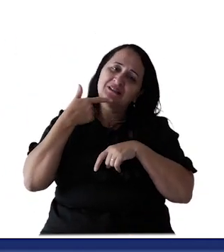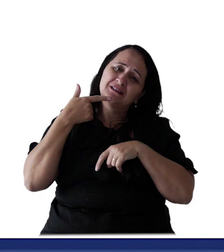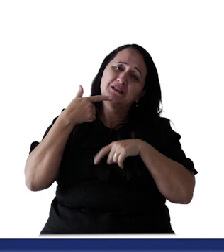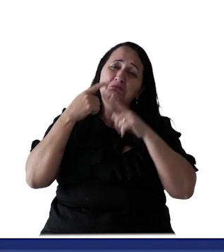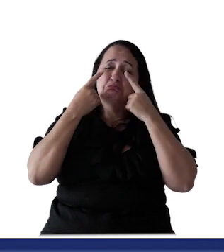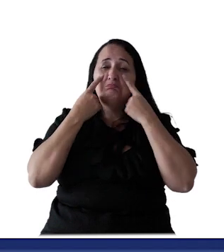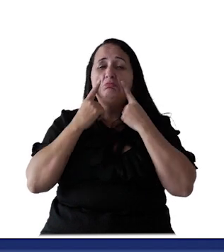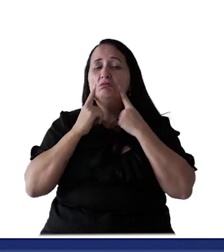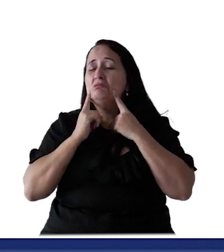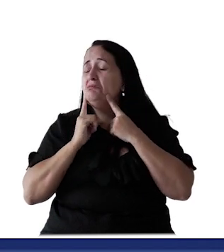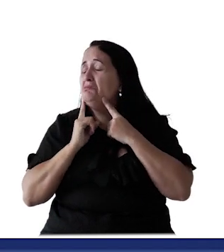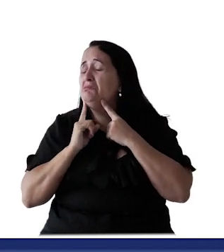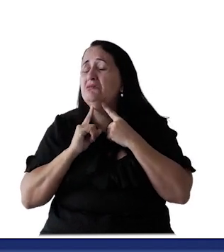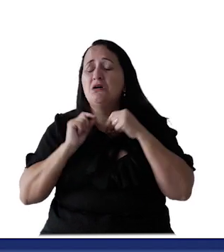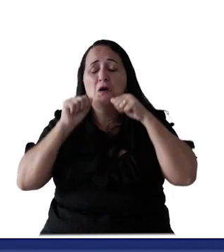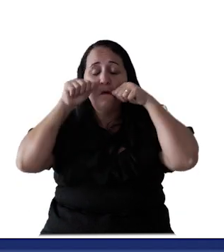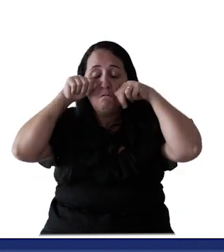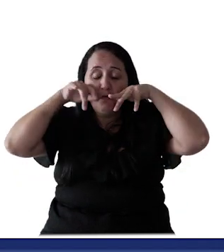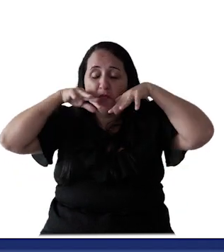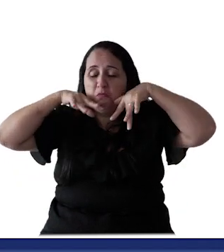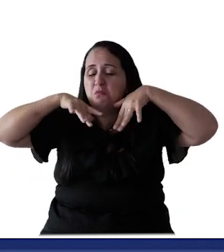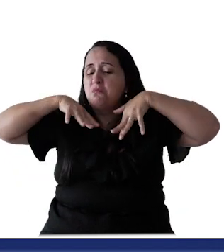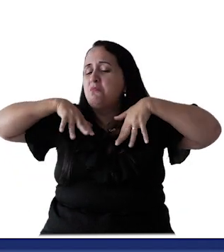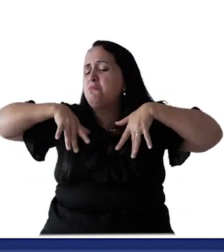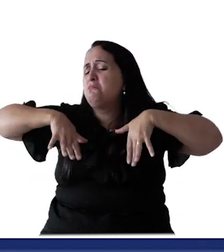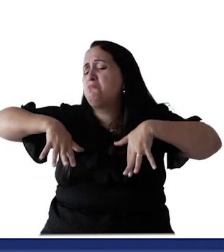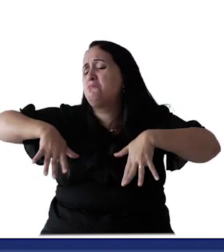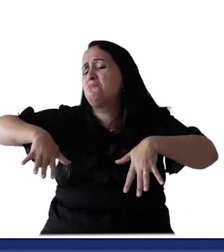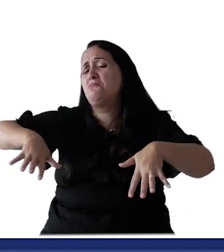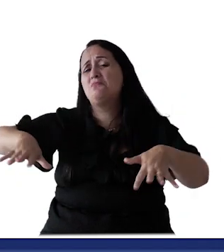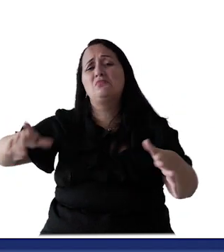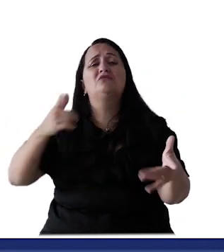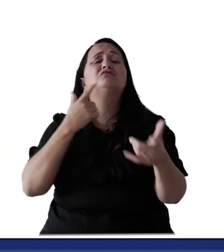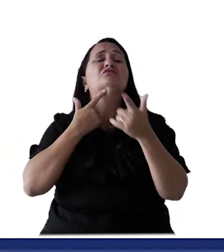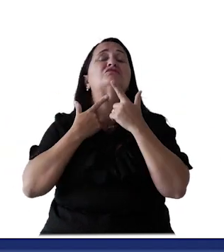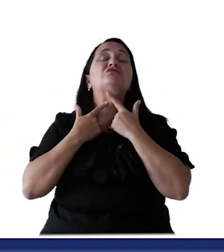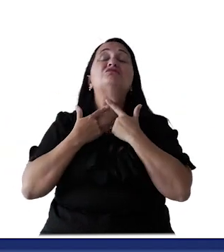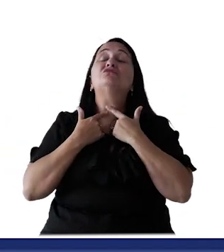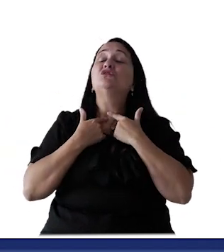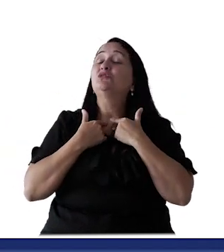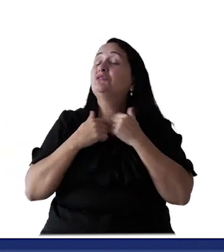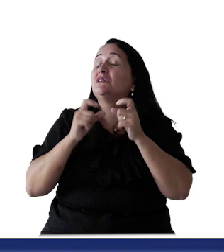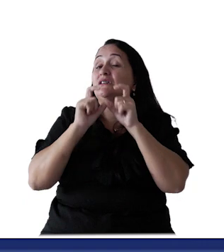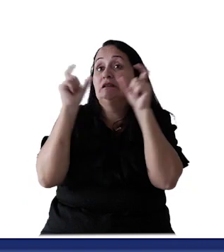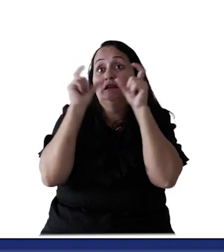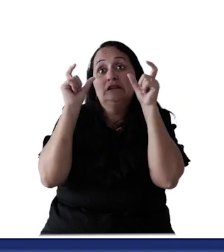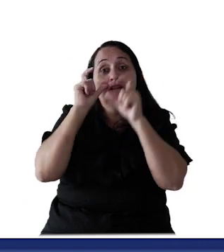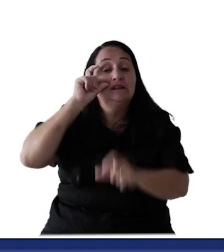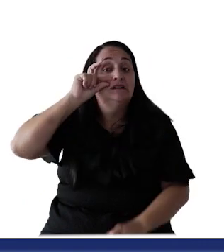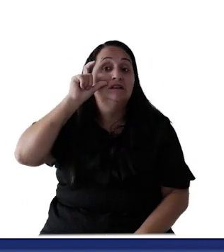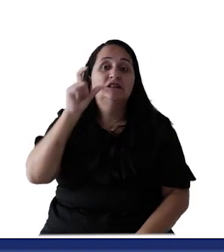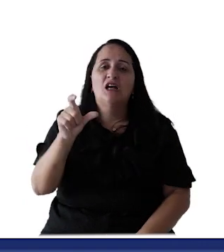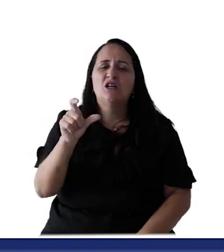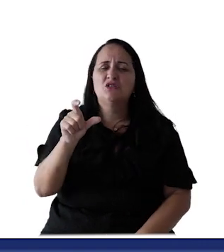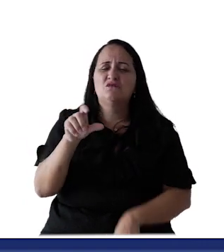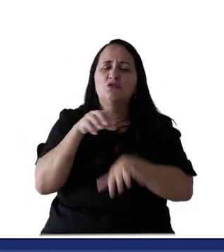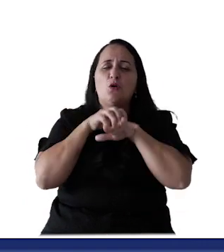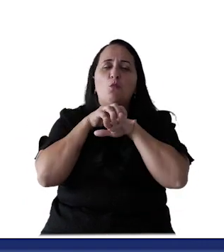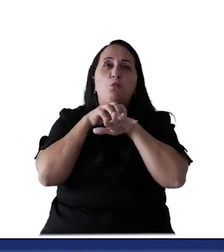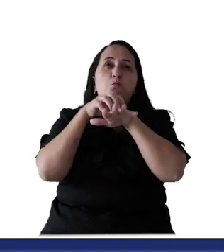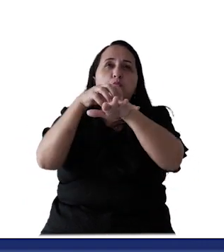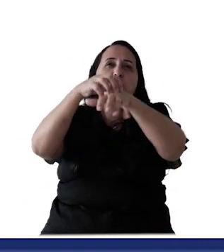lágrimas pensando em você. Lotei um estádio de futebol de vontade de te ver. Já mandei um caminhão de